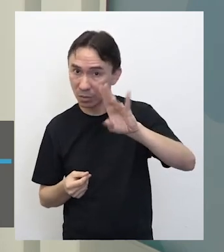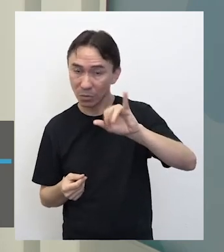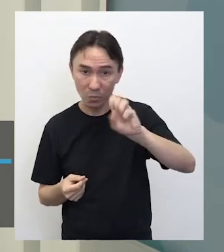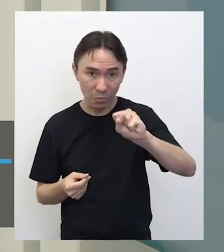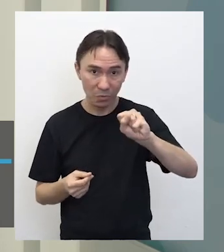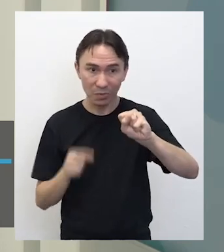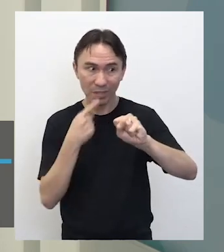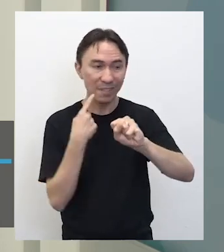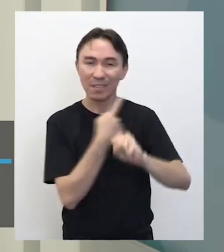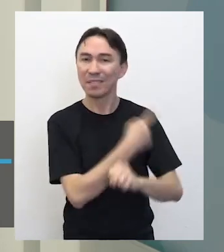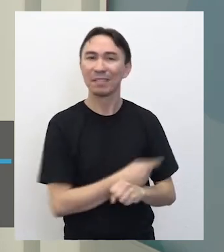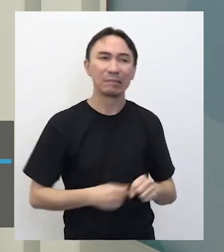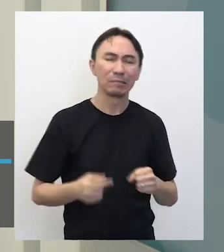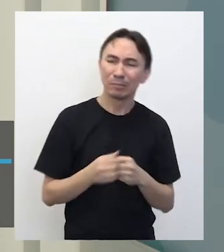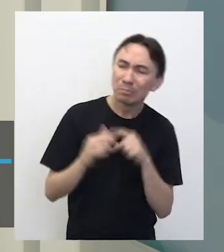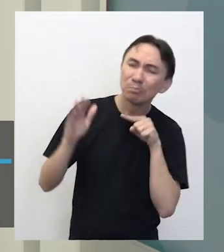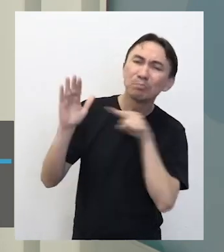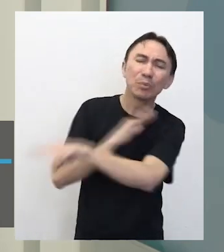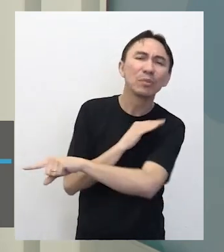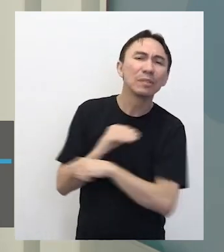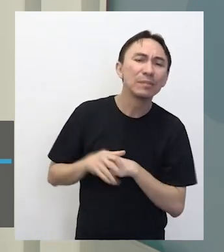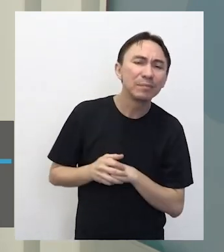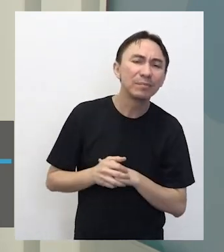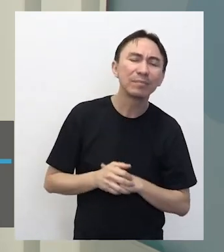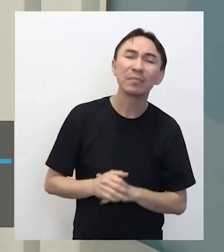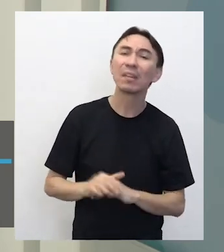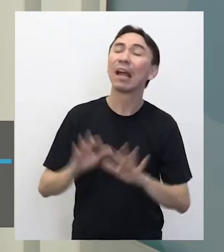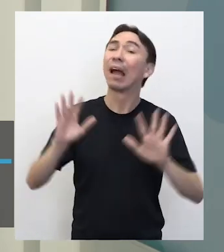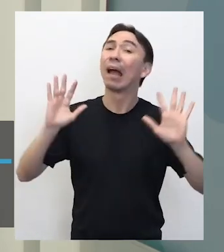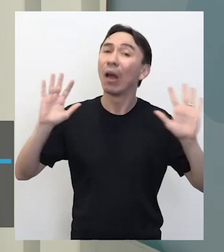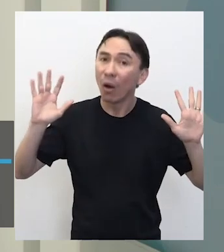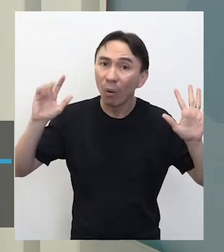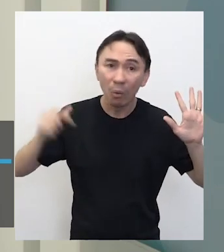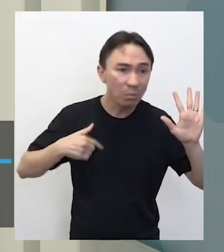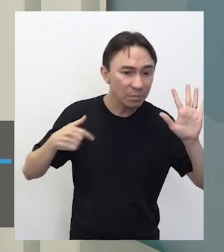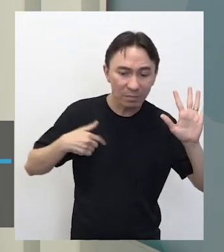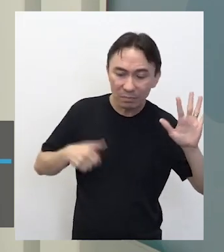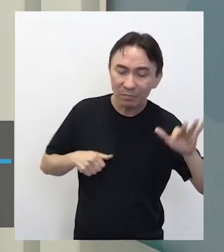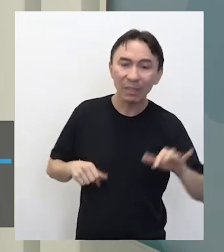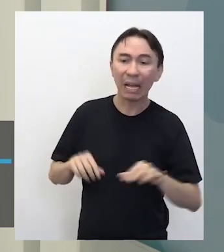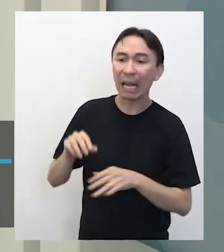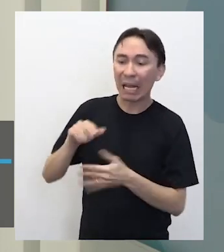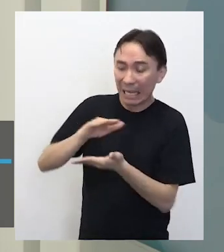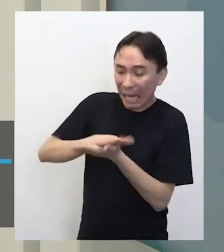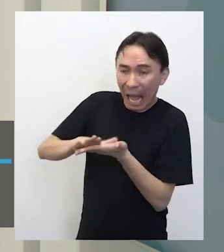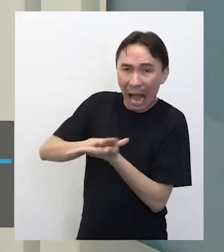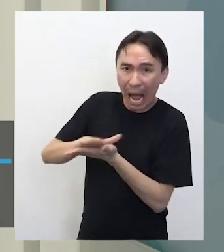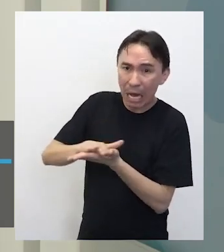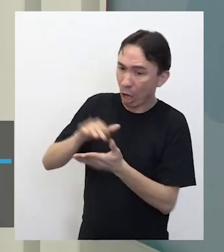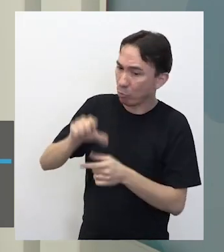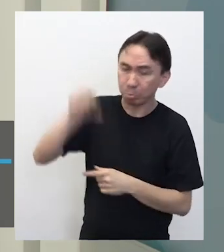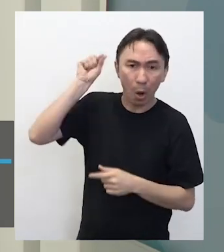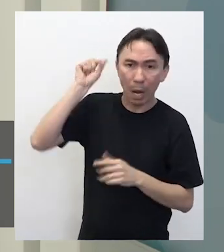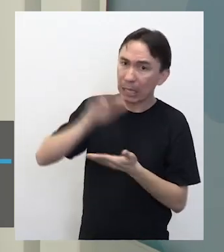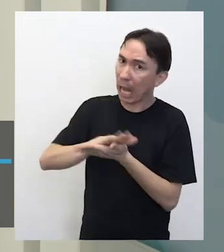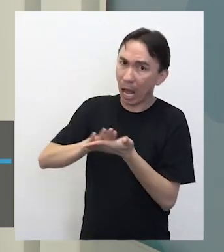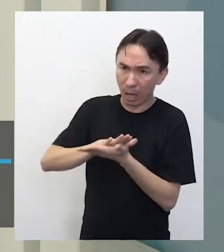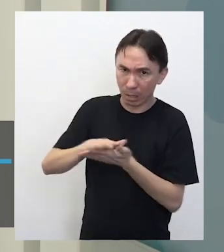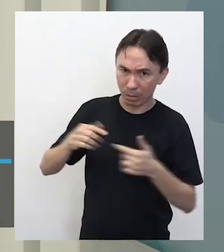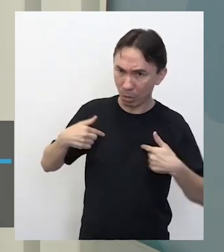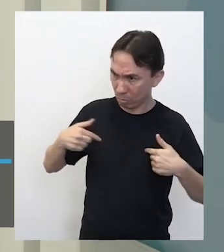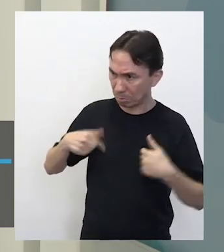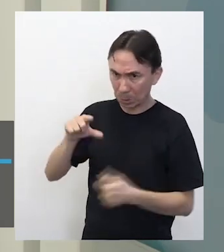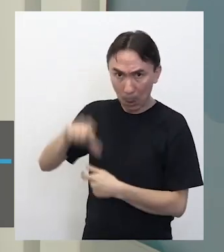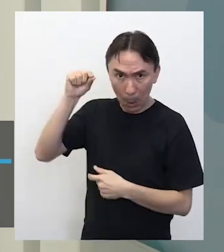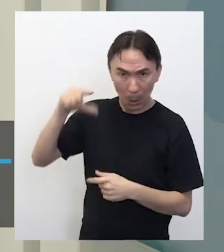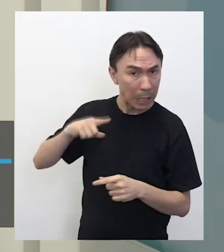o chat, ele fala o seguinte: se eu não escolher nada, eu estou fazendo uma escolha? Sim.